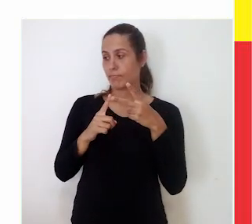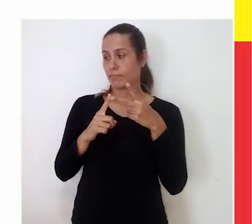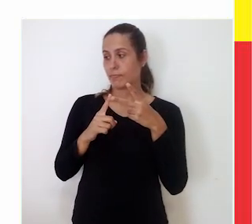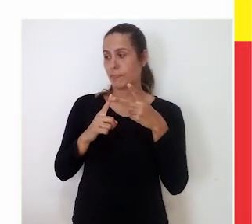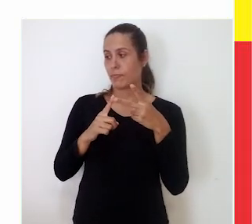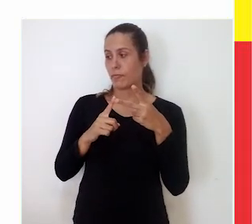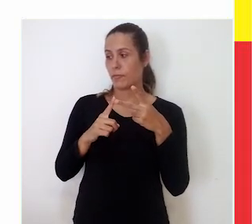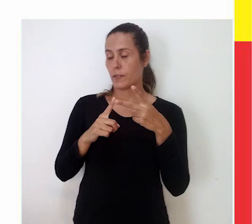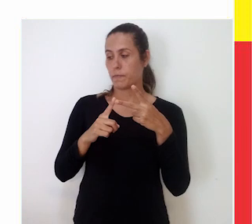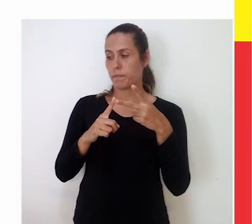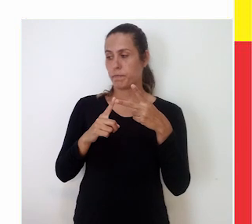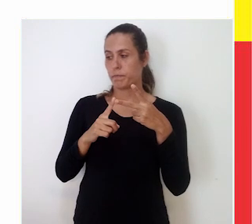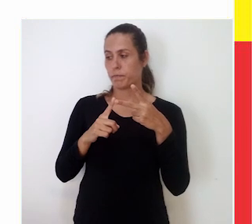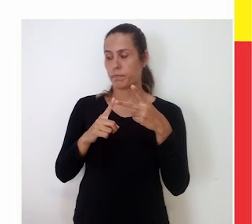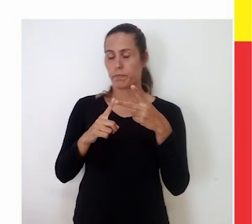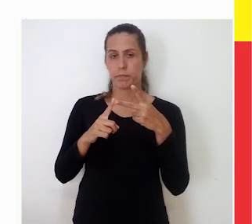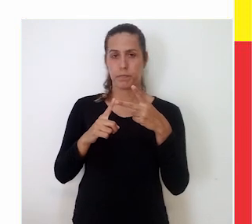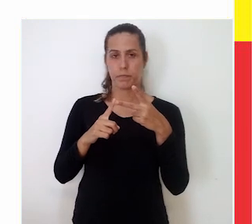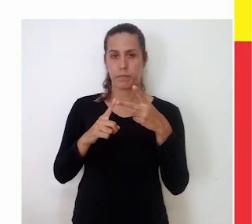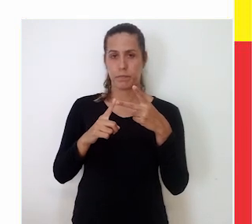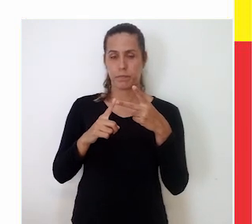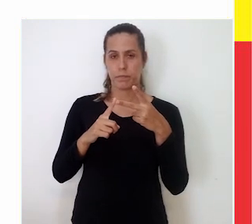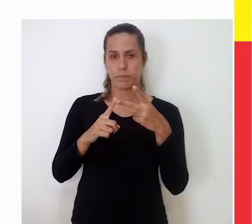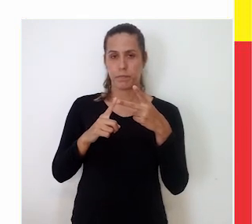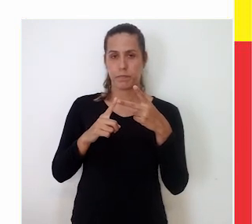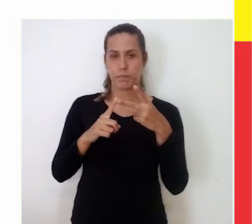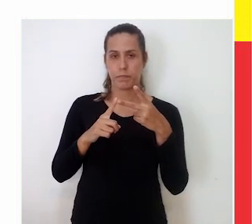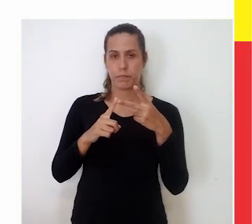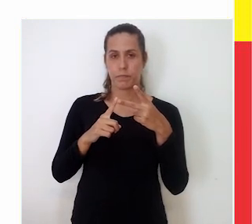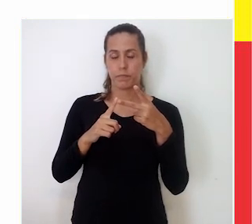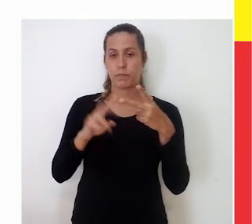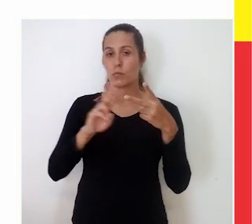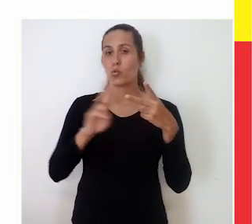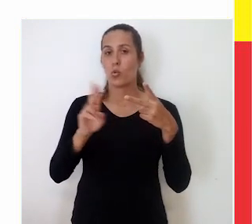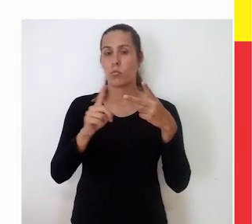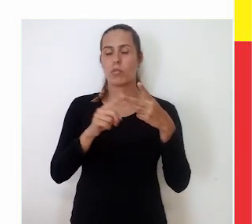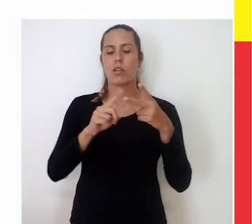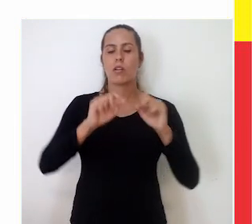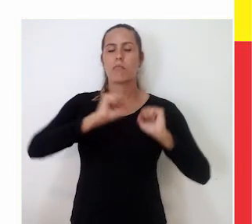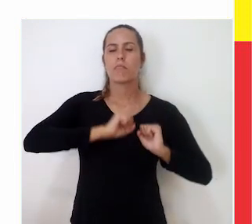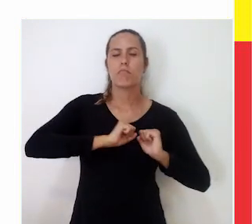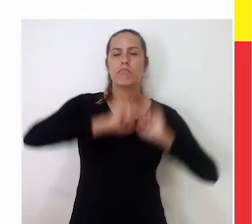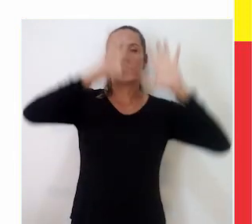Segundo tipo de fenômeno natural, a gente pode caracterizar os